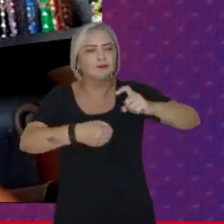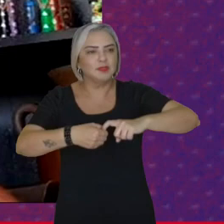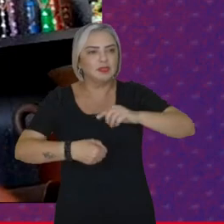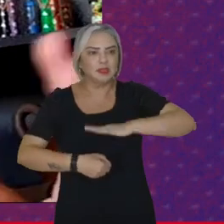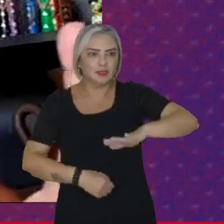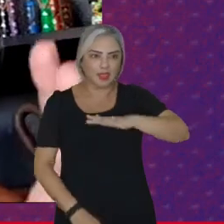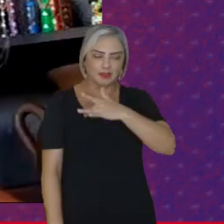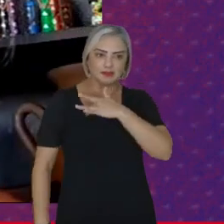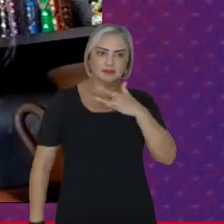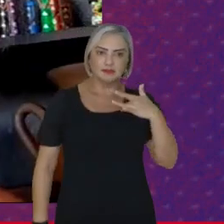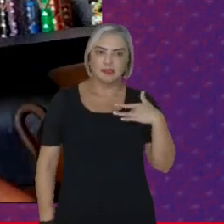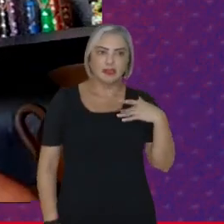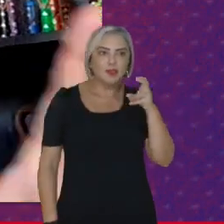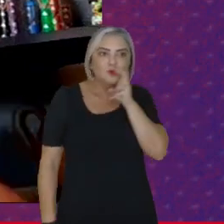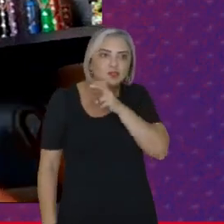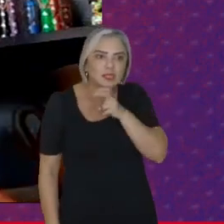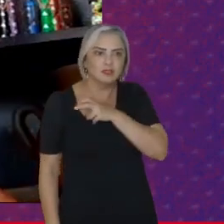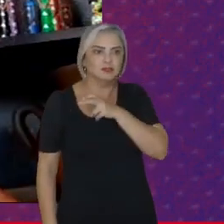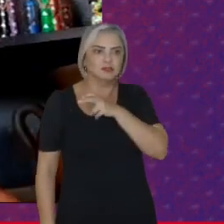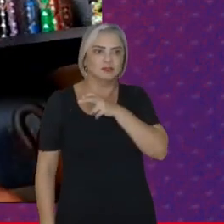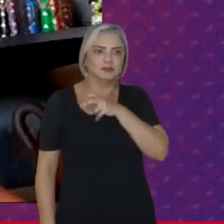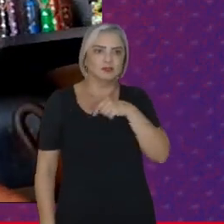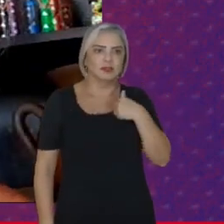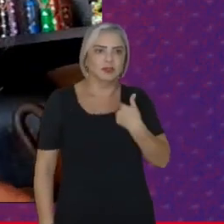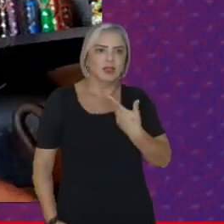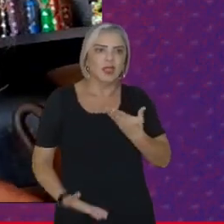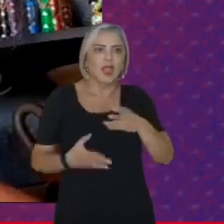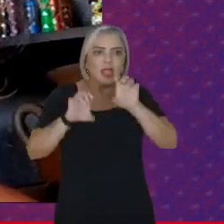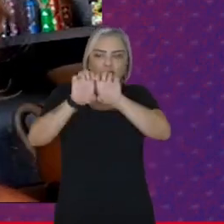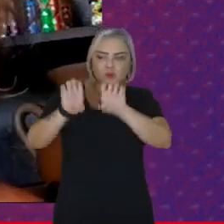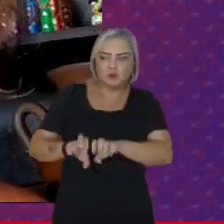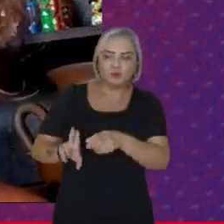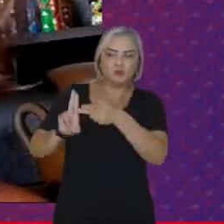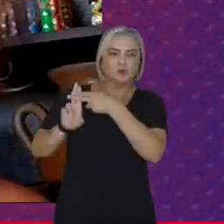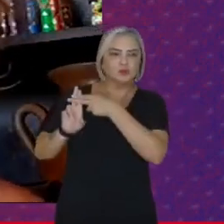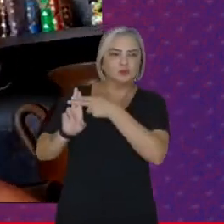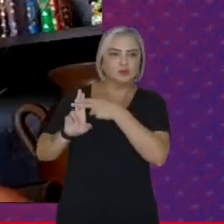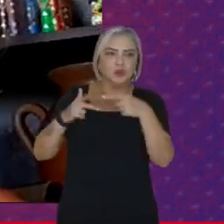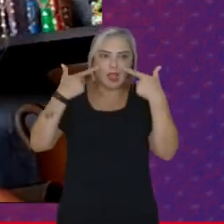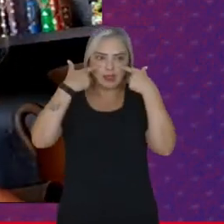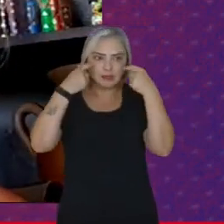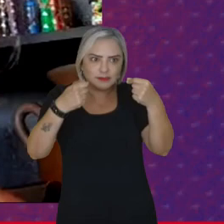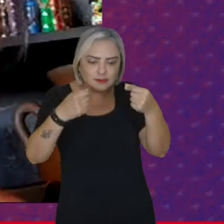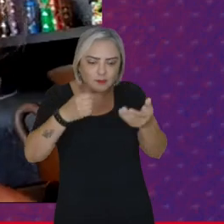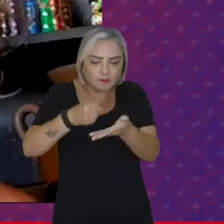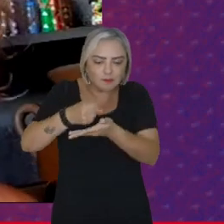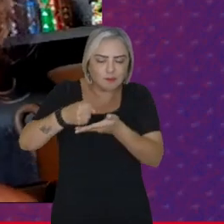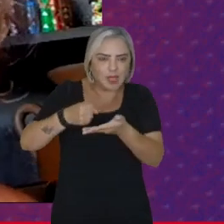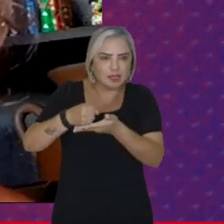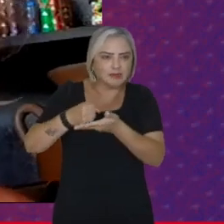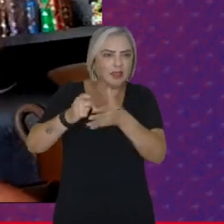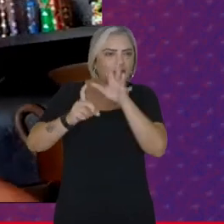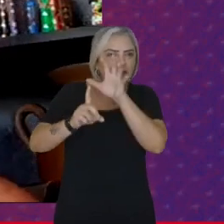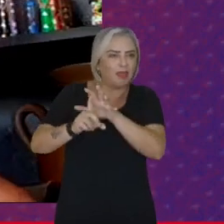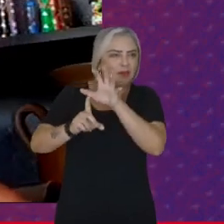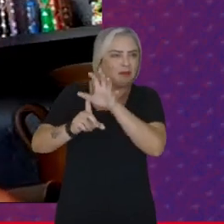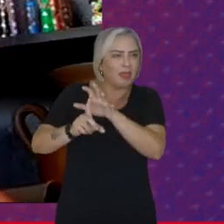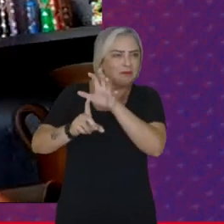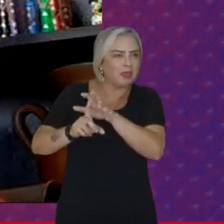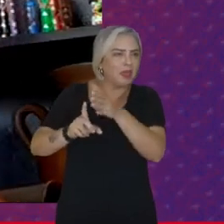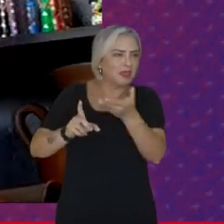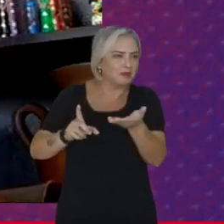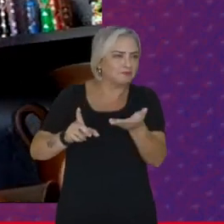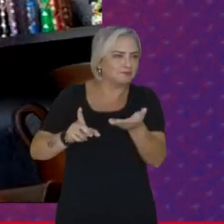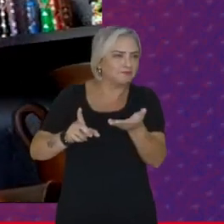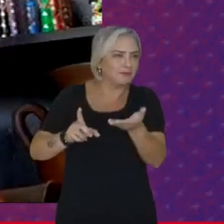da saúde isso é urgente. A estrutura do SUS, a atenção básica, ela foi bastante abalada